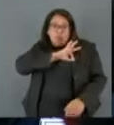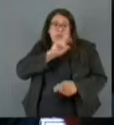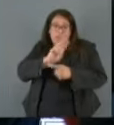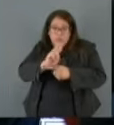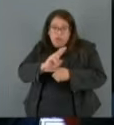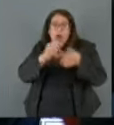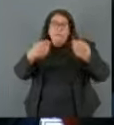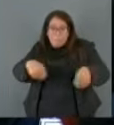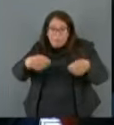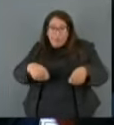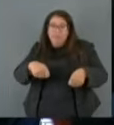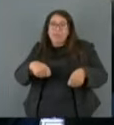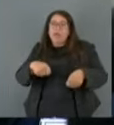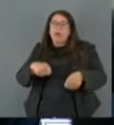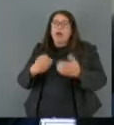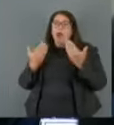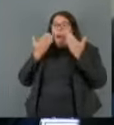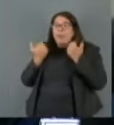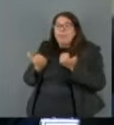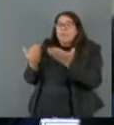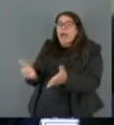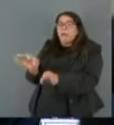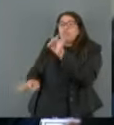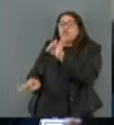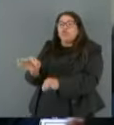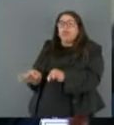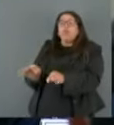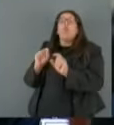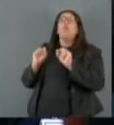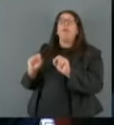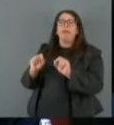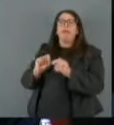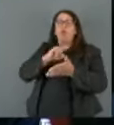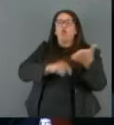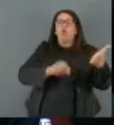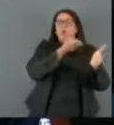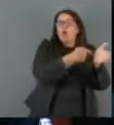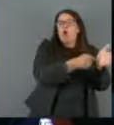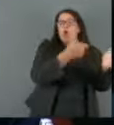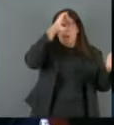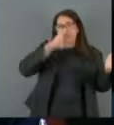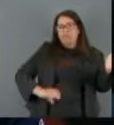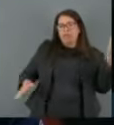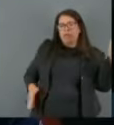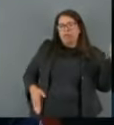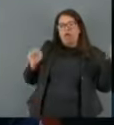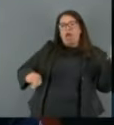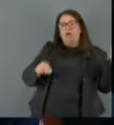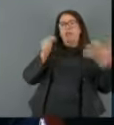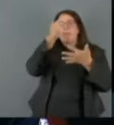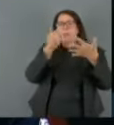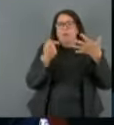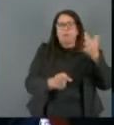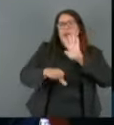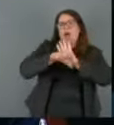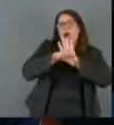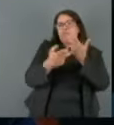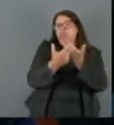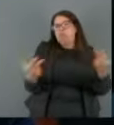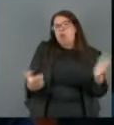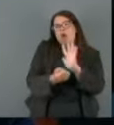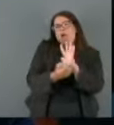casa. Levem para o juiz a periculosidade. E dizer mais, na audiência de custódia está sempre o membro do Ministério Público presente e um